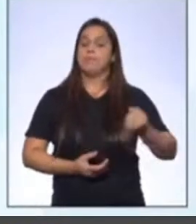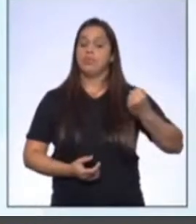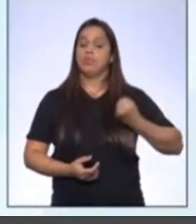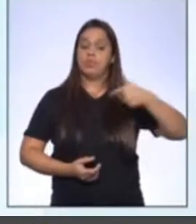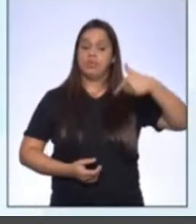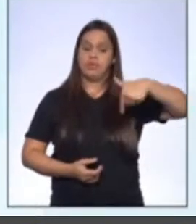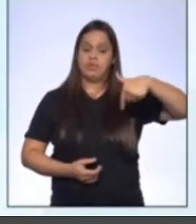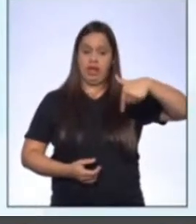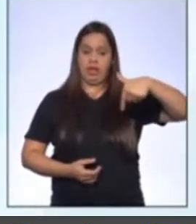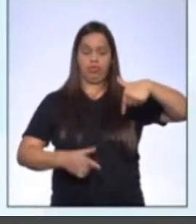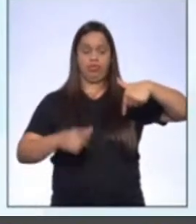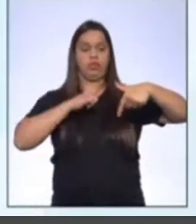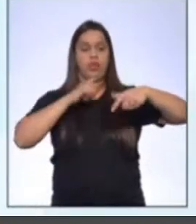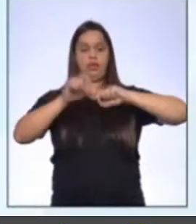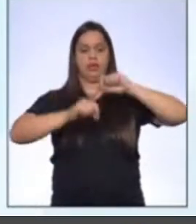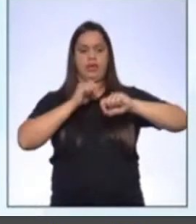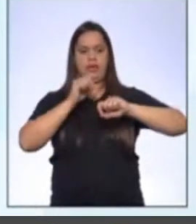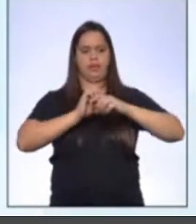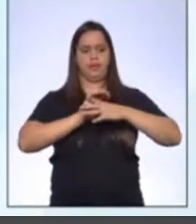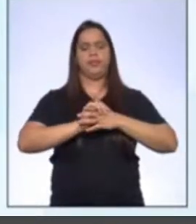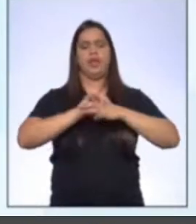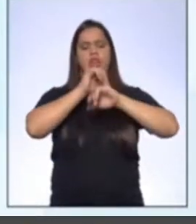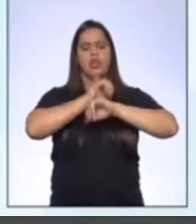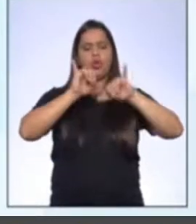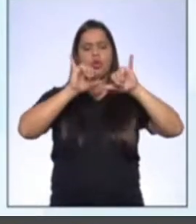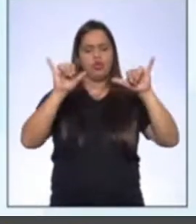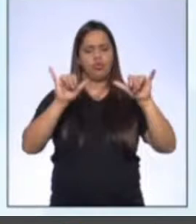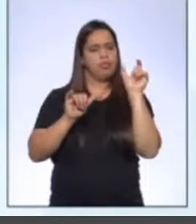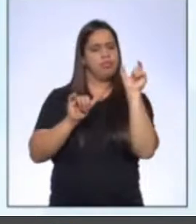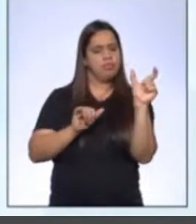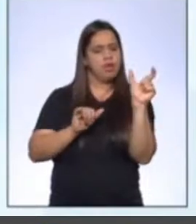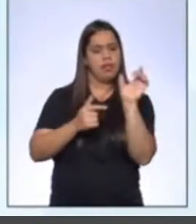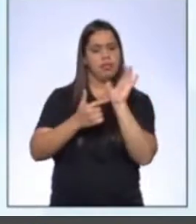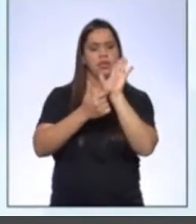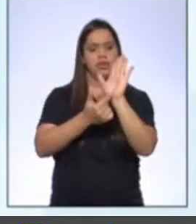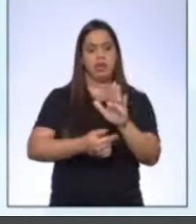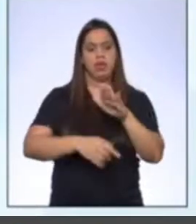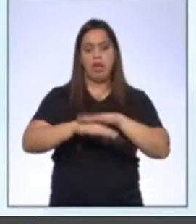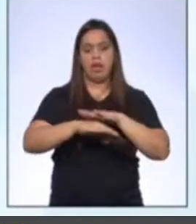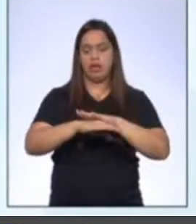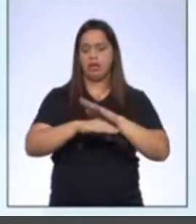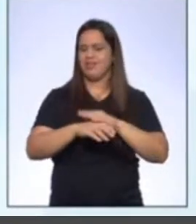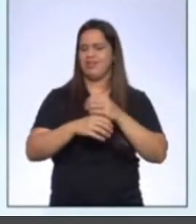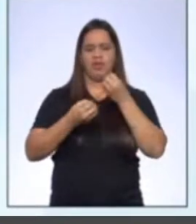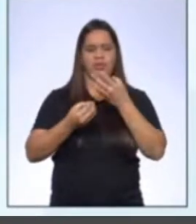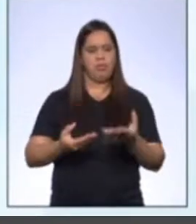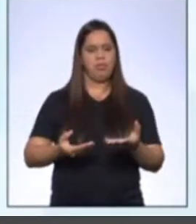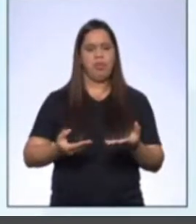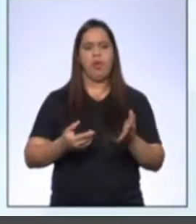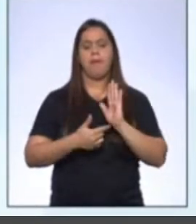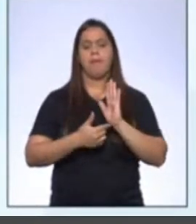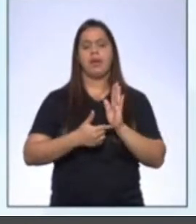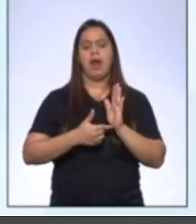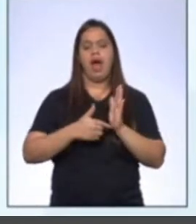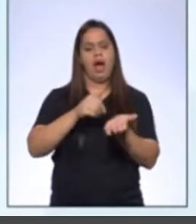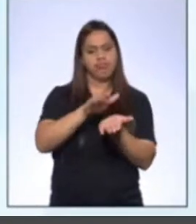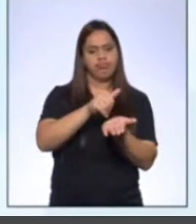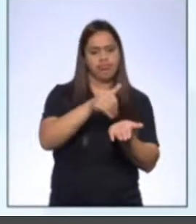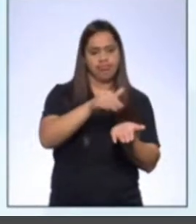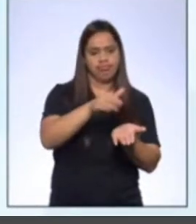na notícia, o termo utilizado para demonstrar que as ações foram insuficientes para afugentar o urso